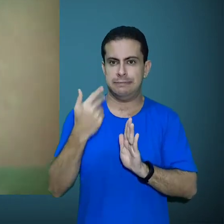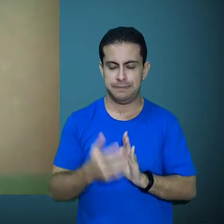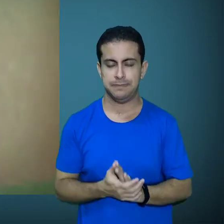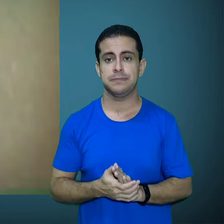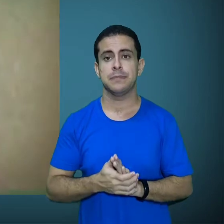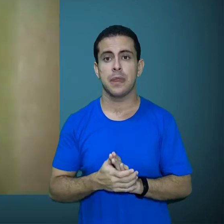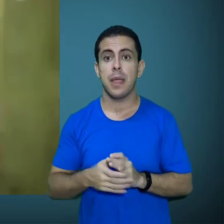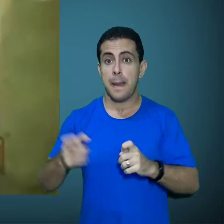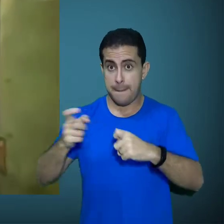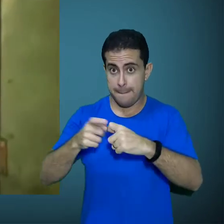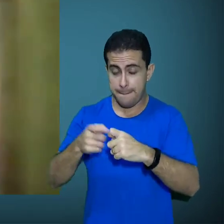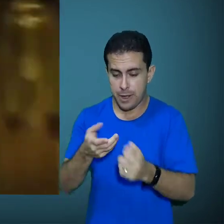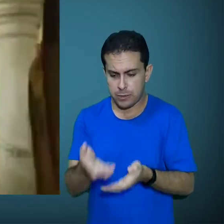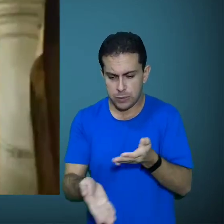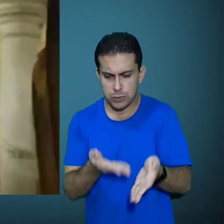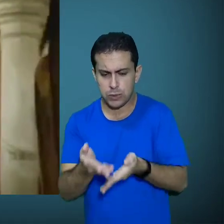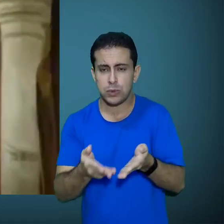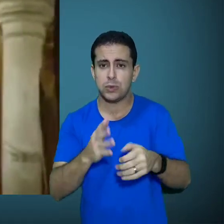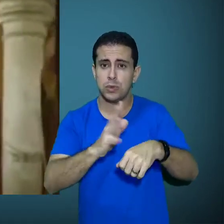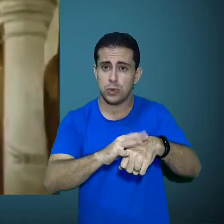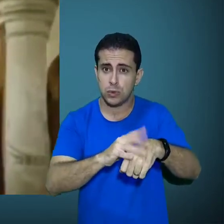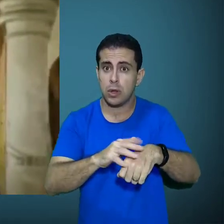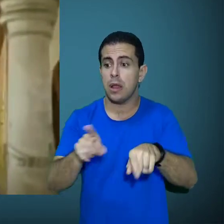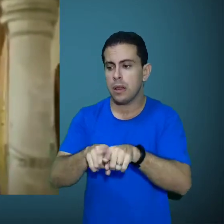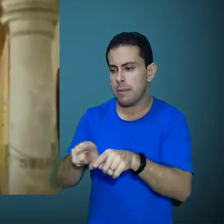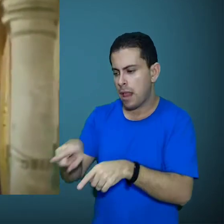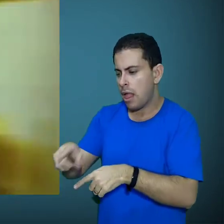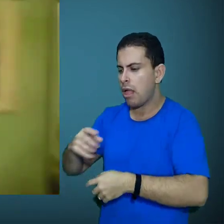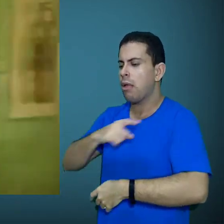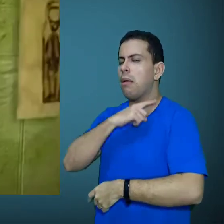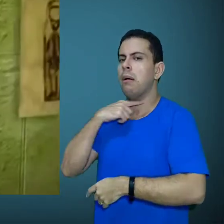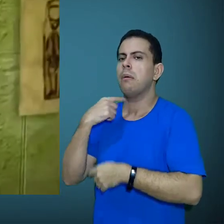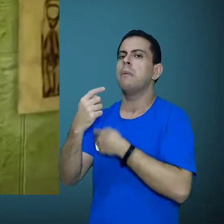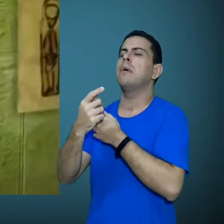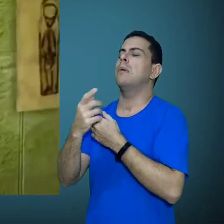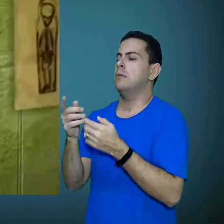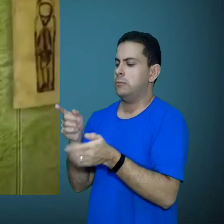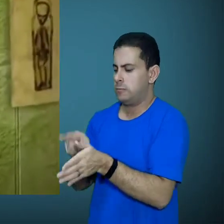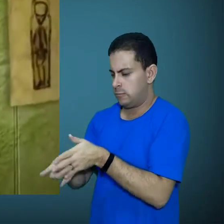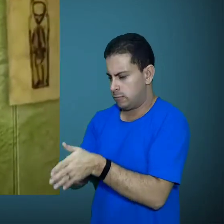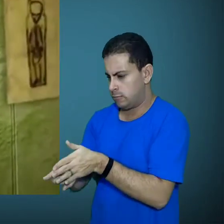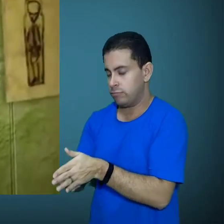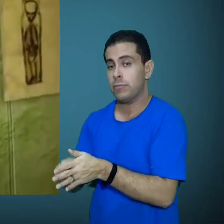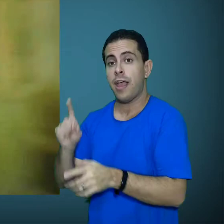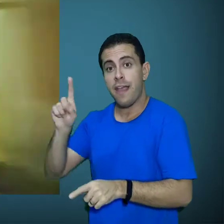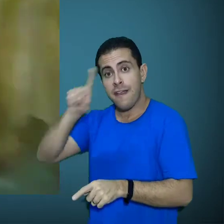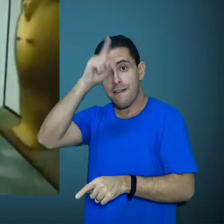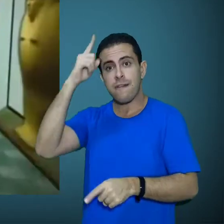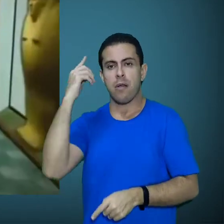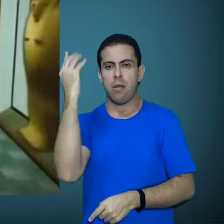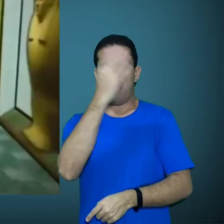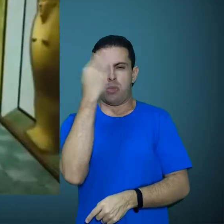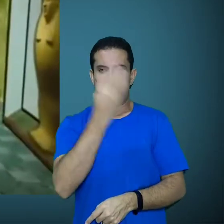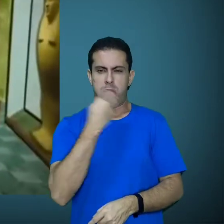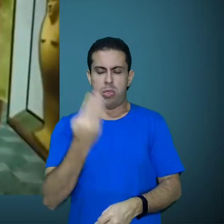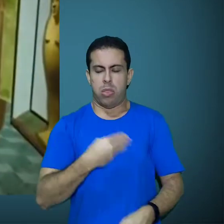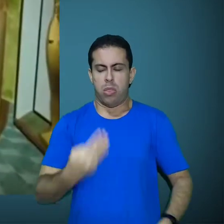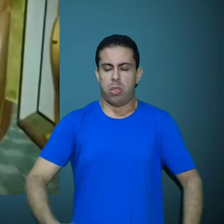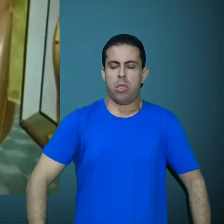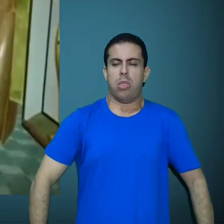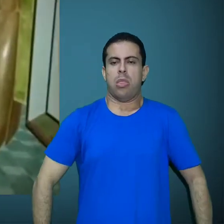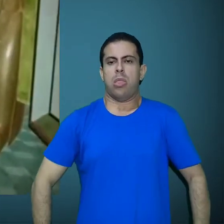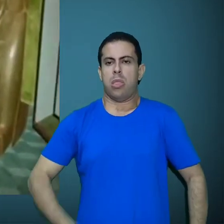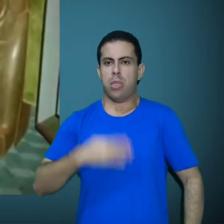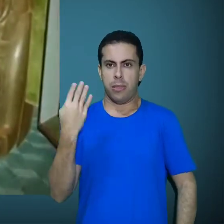Os médicos egípcios cuidavam dos doentes, mas também cuidavam dos mortos. Afinal, inventaram as mumificações, muito importantes na